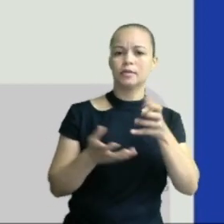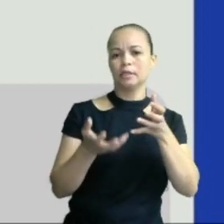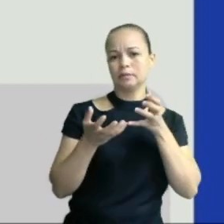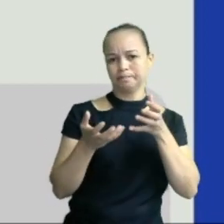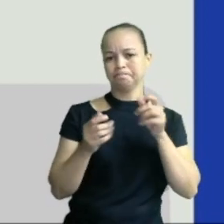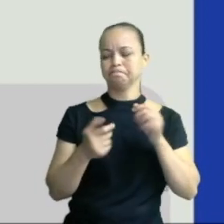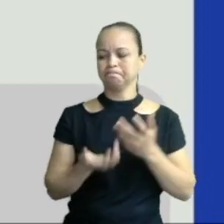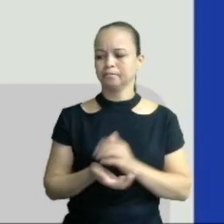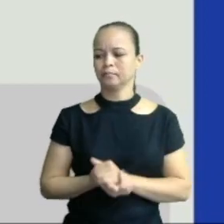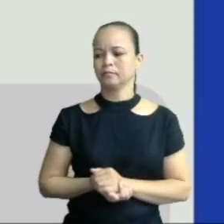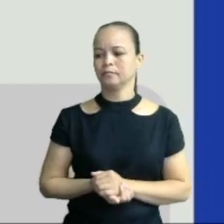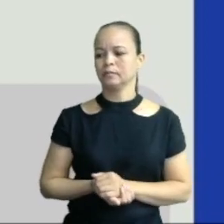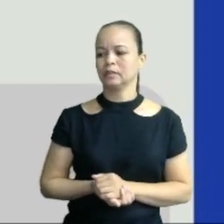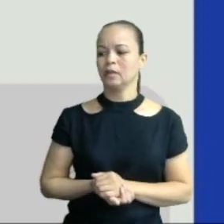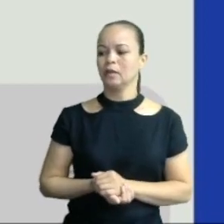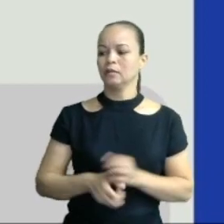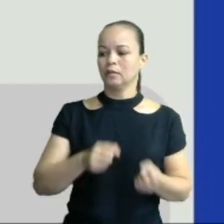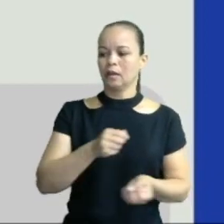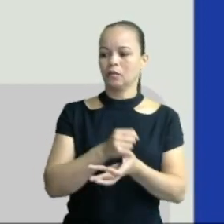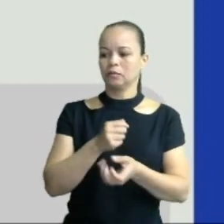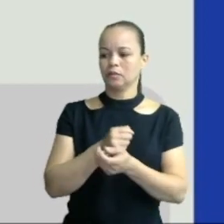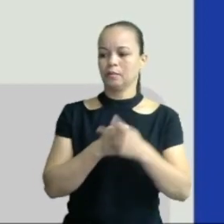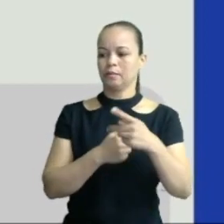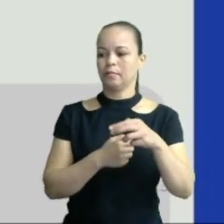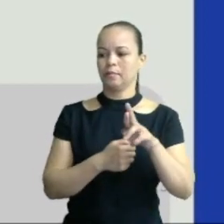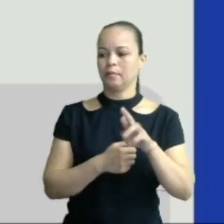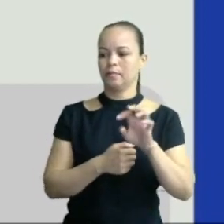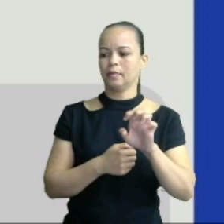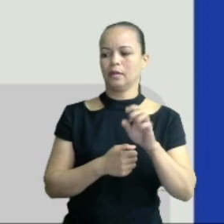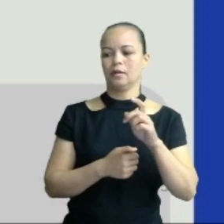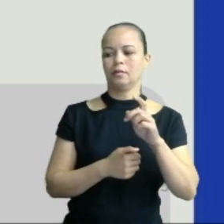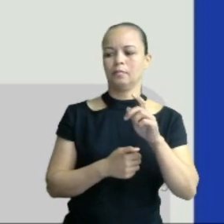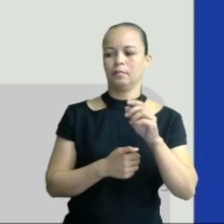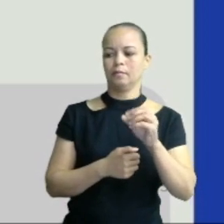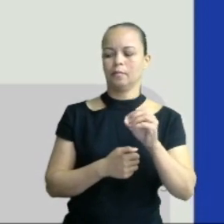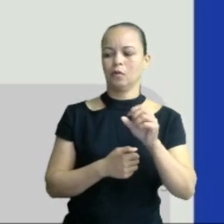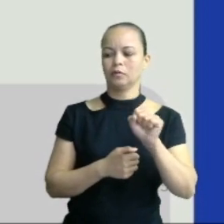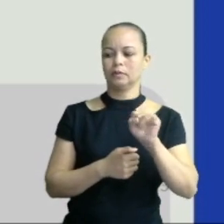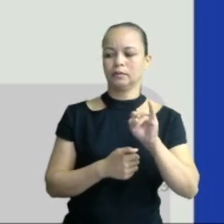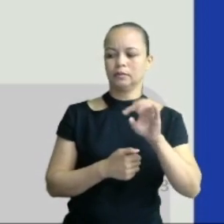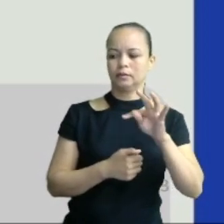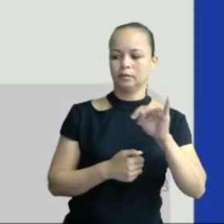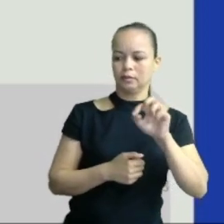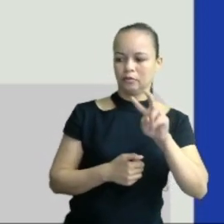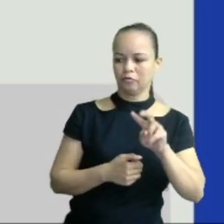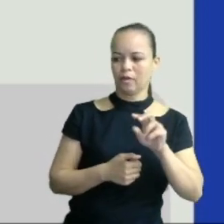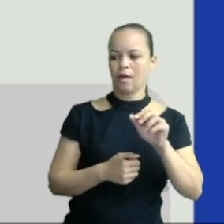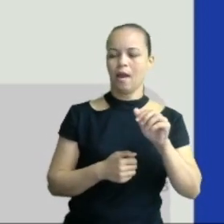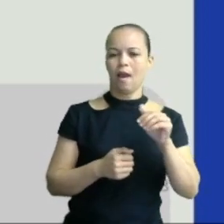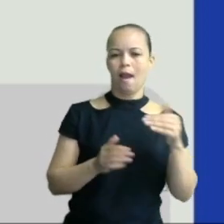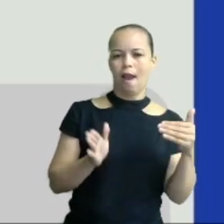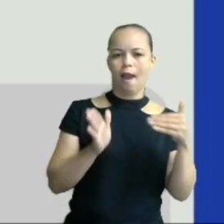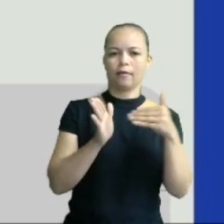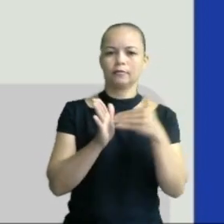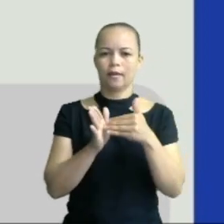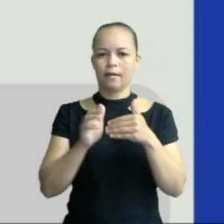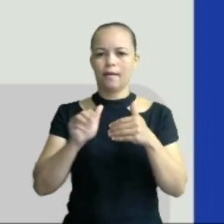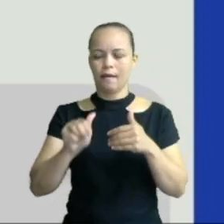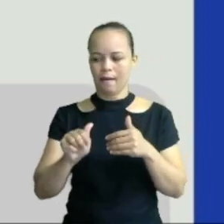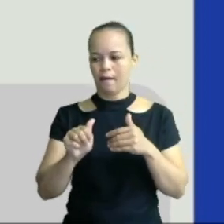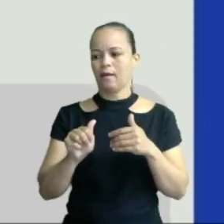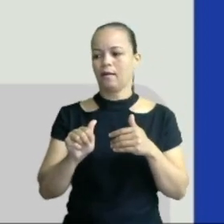locução prepositiva até a, antes do substantivo feminino, tá bom? Todos